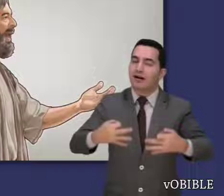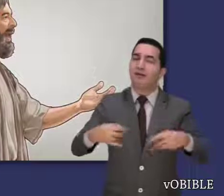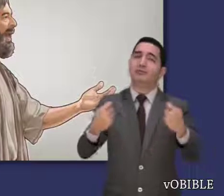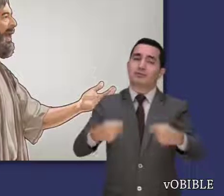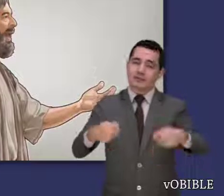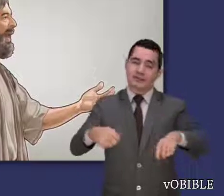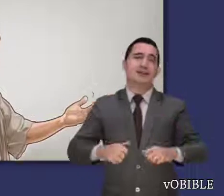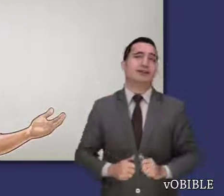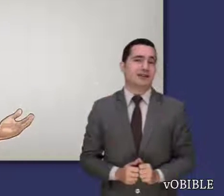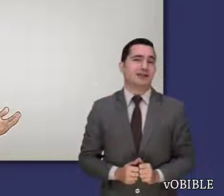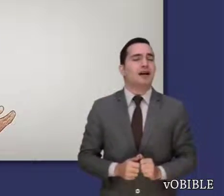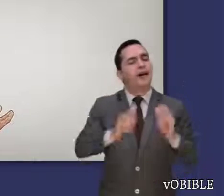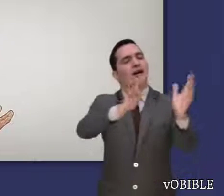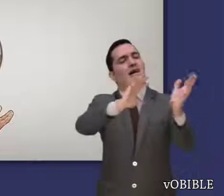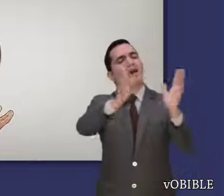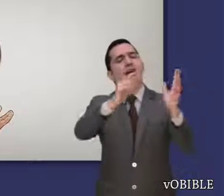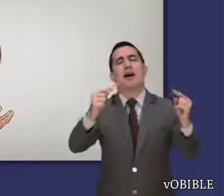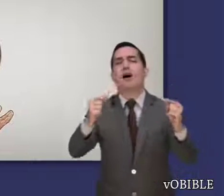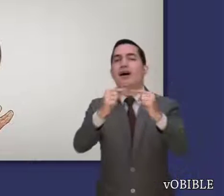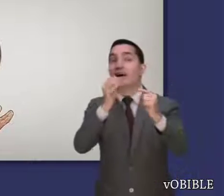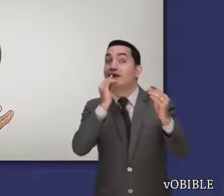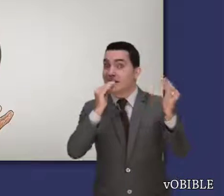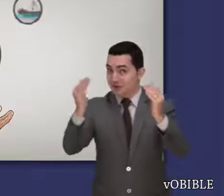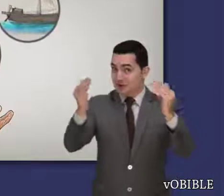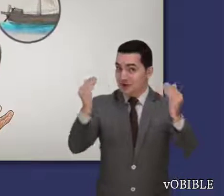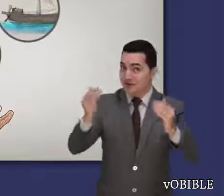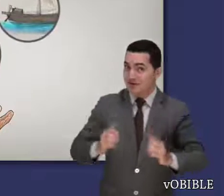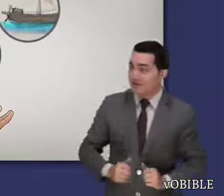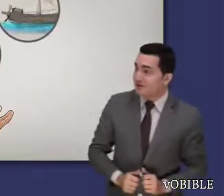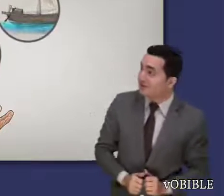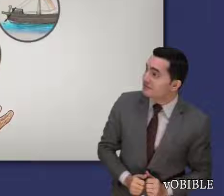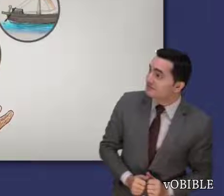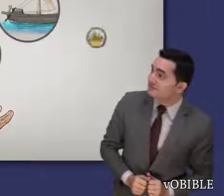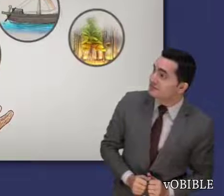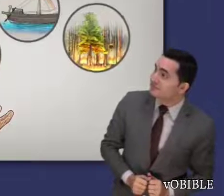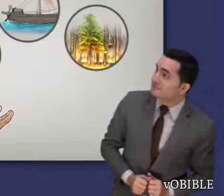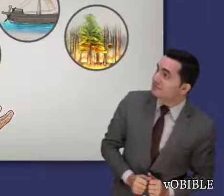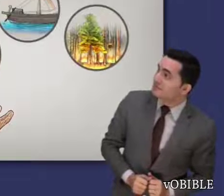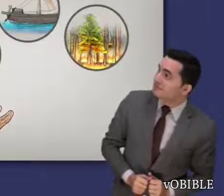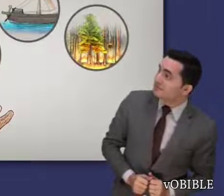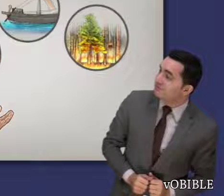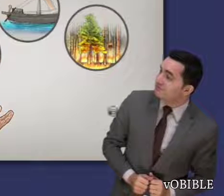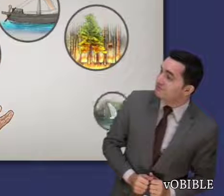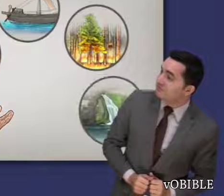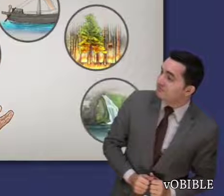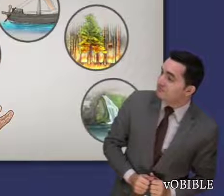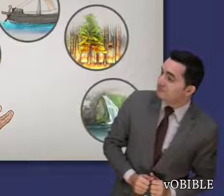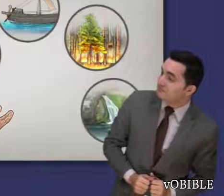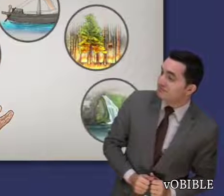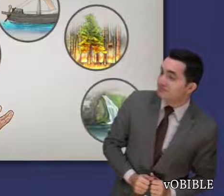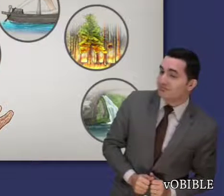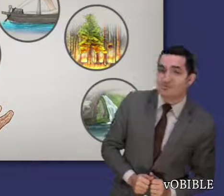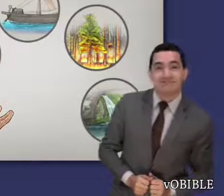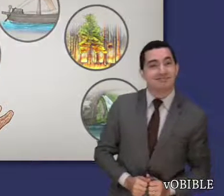Tiago compara a língua a freios na boca de um cavalo, ao leme de um navio, a um fogo e a uma fonte